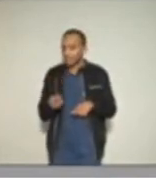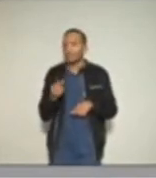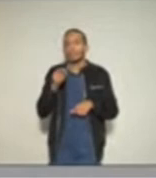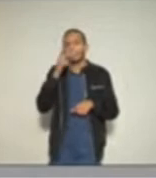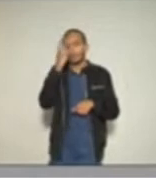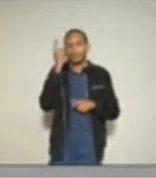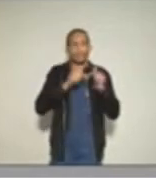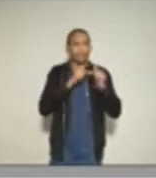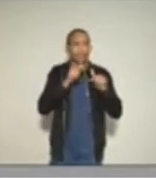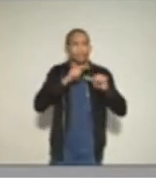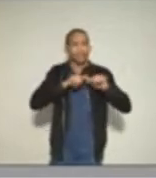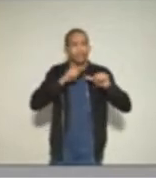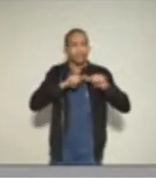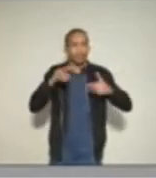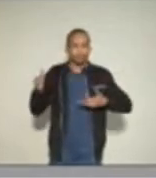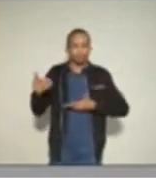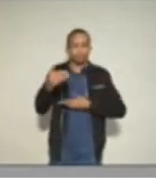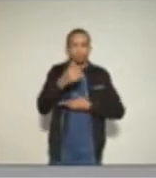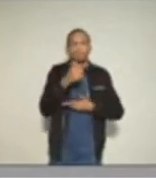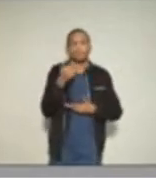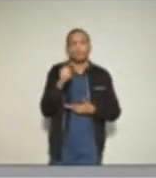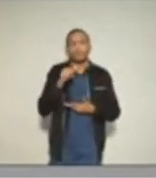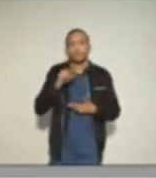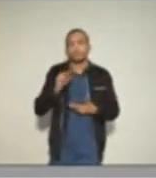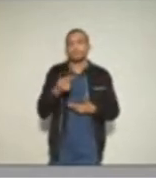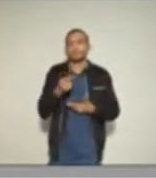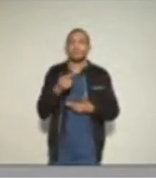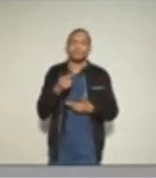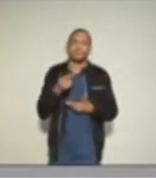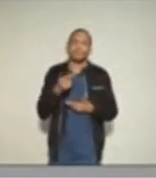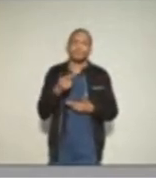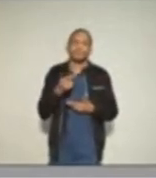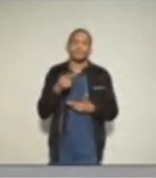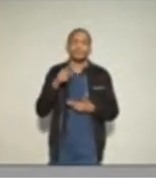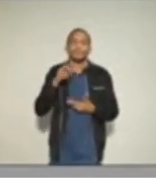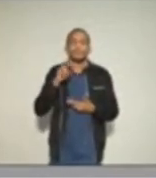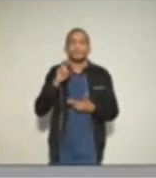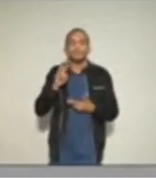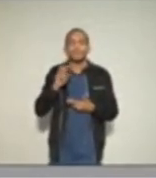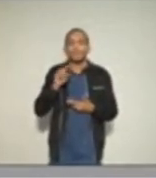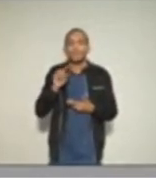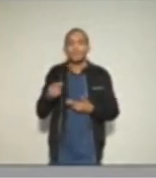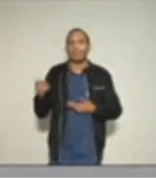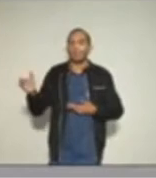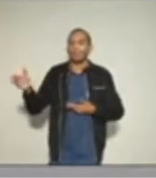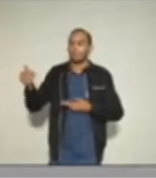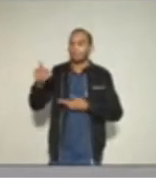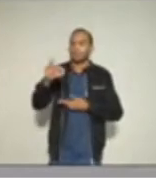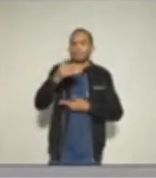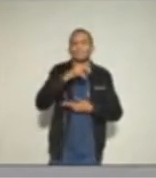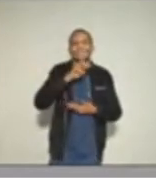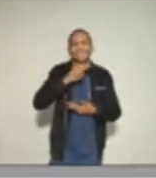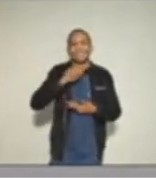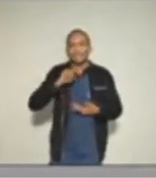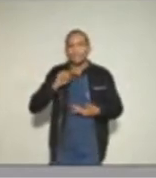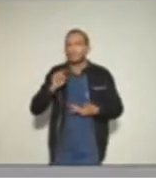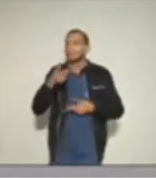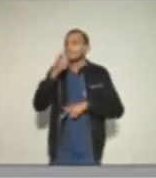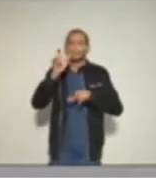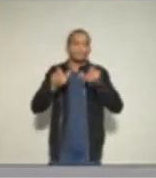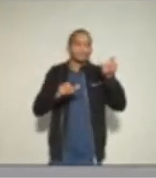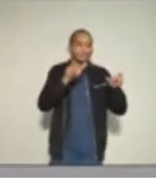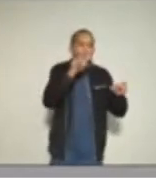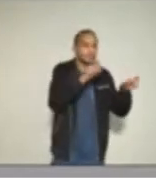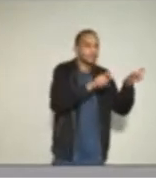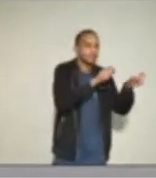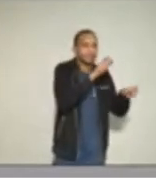limpeza, 11 mil no trabalho de varrição, 5 mil fazendo coleta. 5 mil agentes